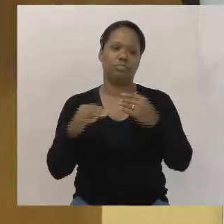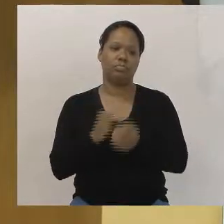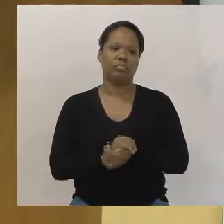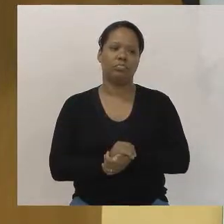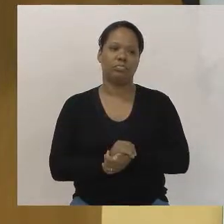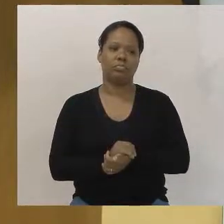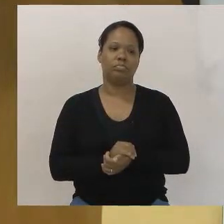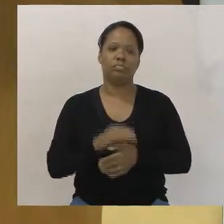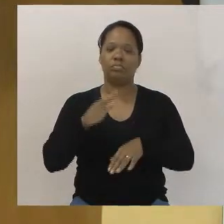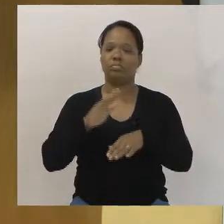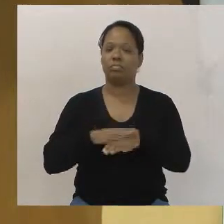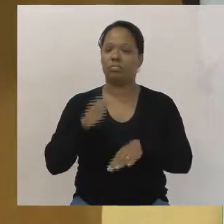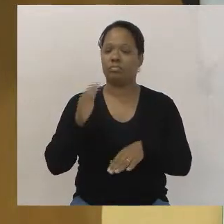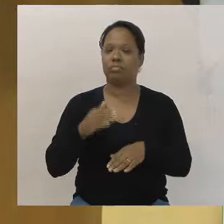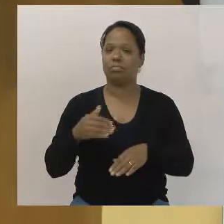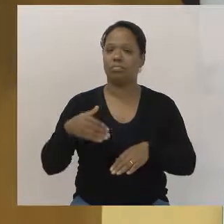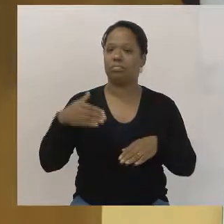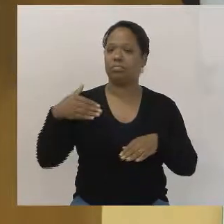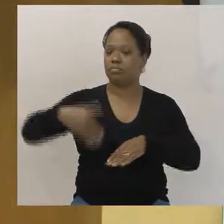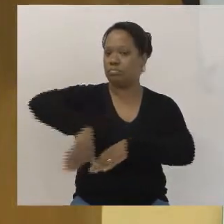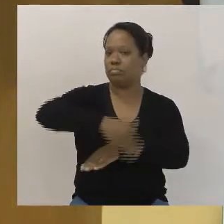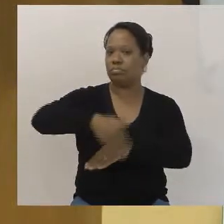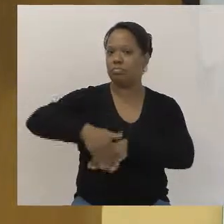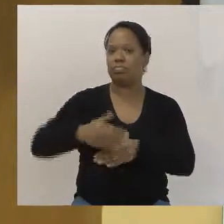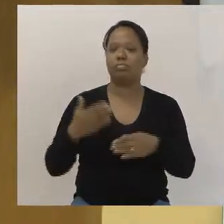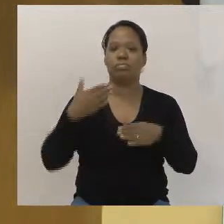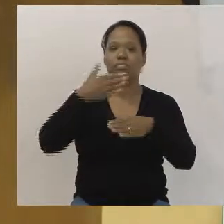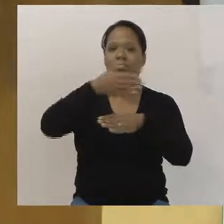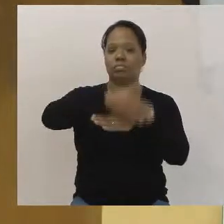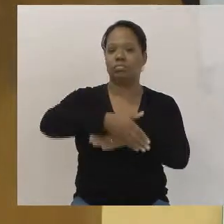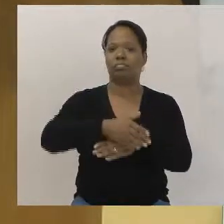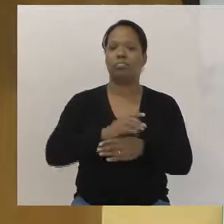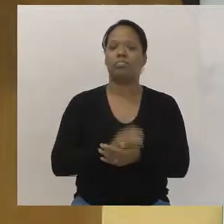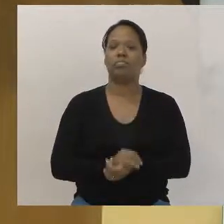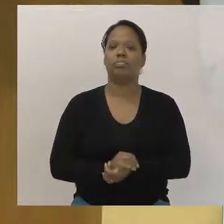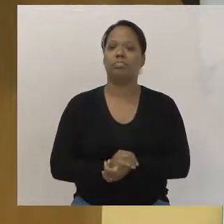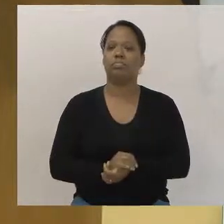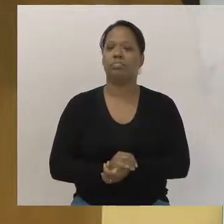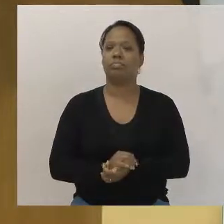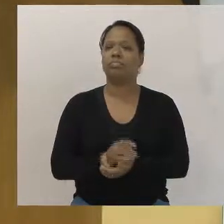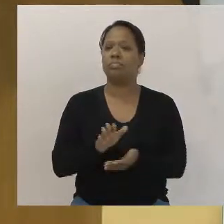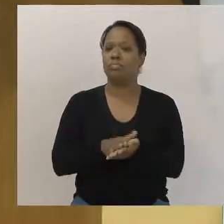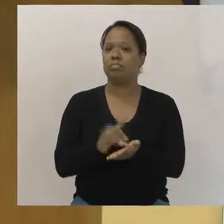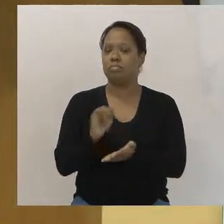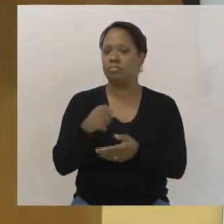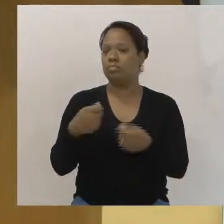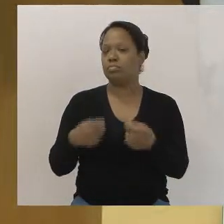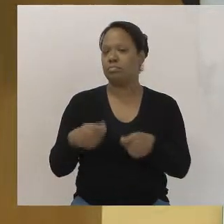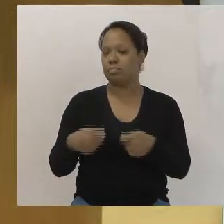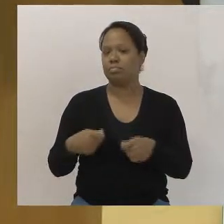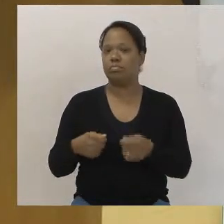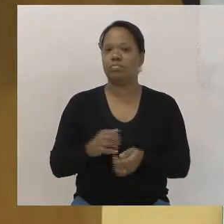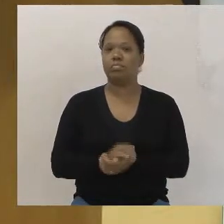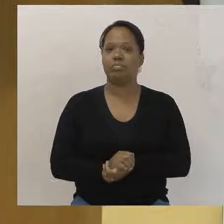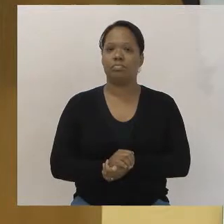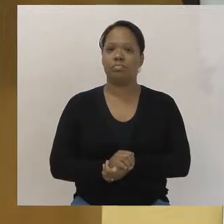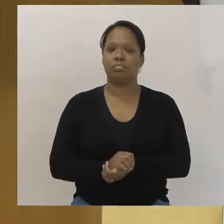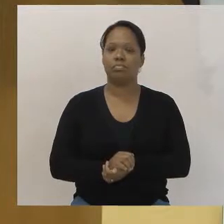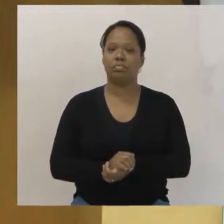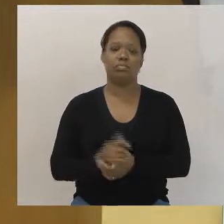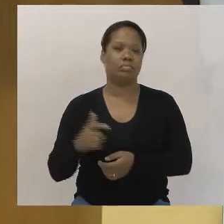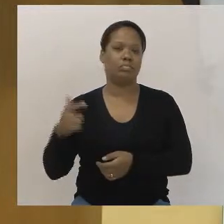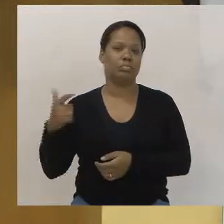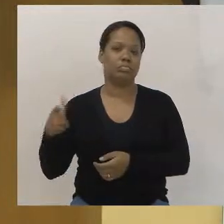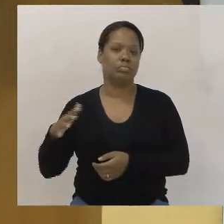abrir mais vias no sentido de a gente fazer ligações de rodovia que é isso que já que a lei precisa agora para também fazer com que